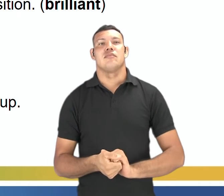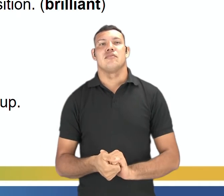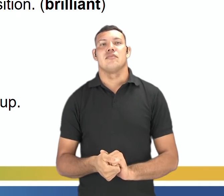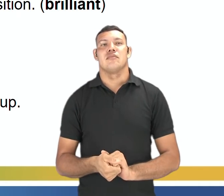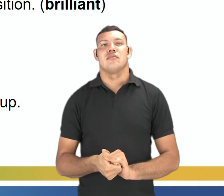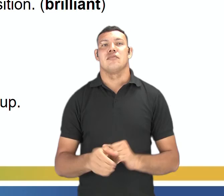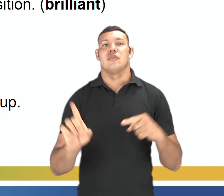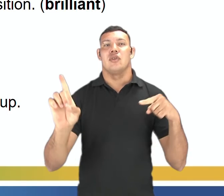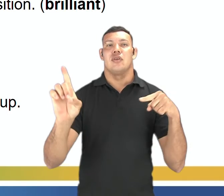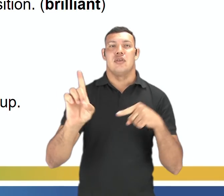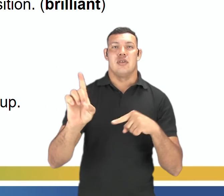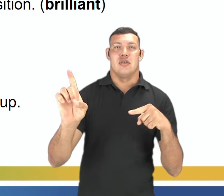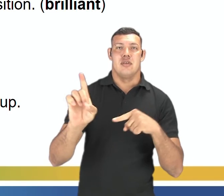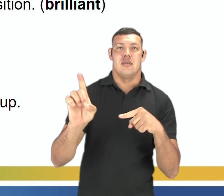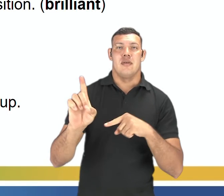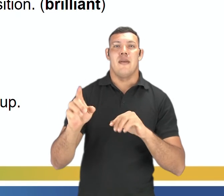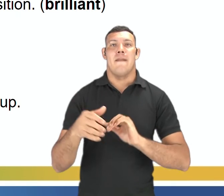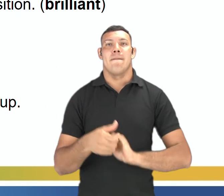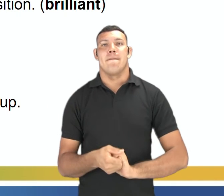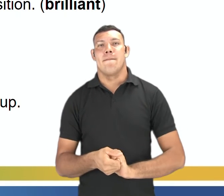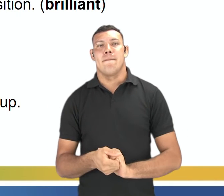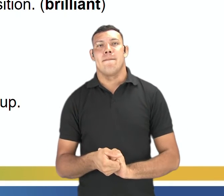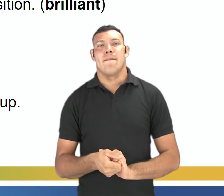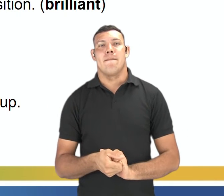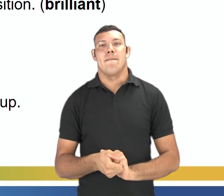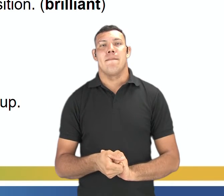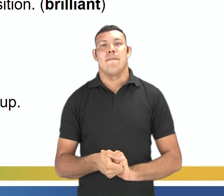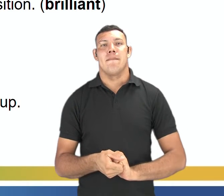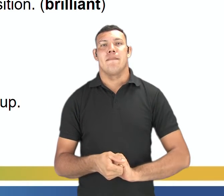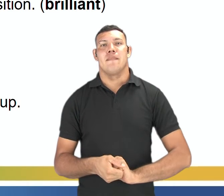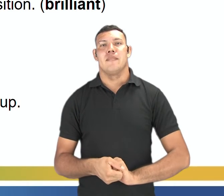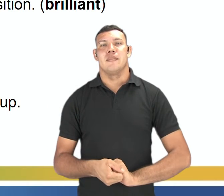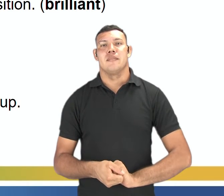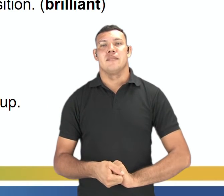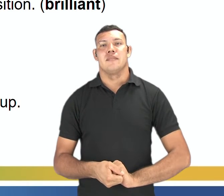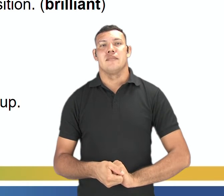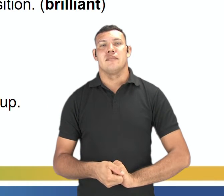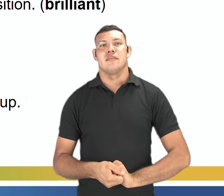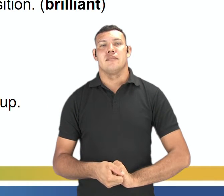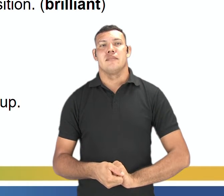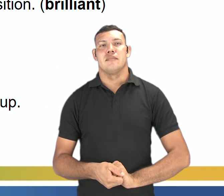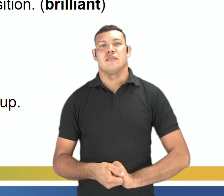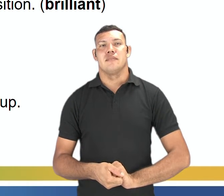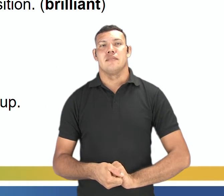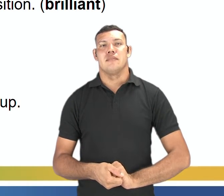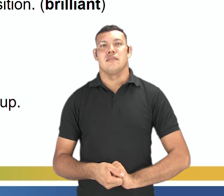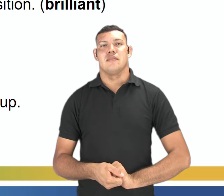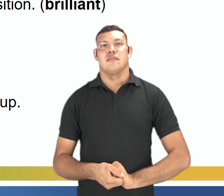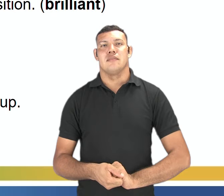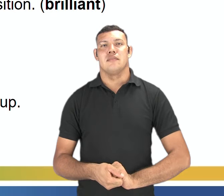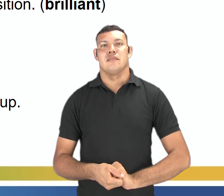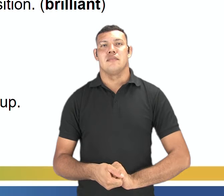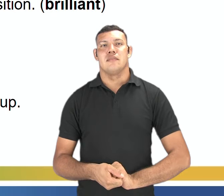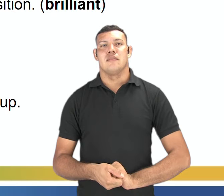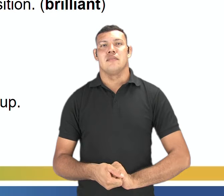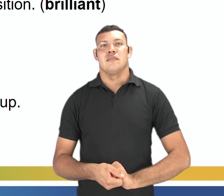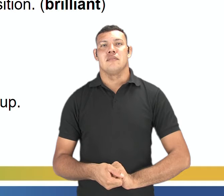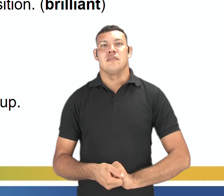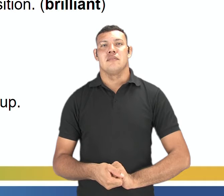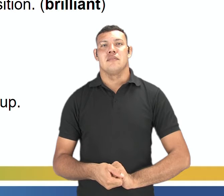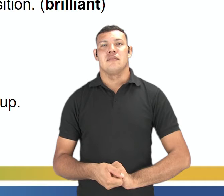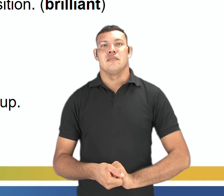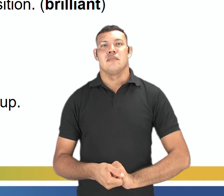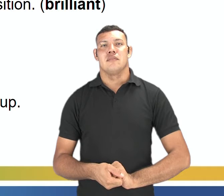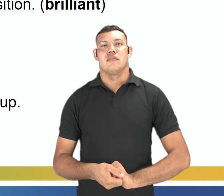É um adjetivo longo também. It was Chris who wrote the most brilliant composition.